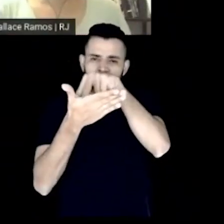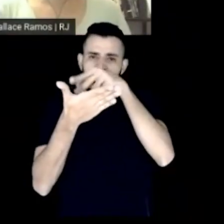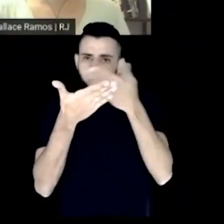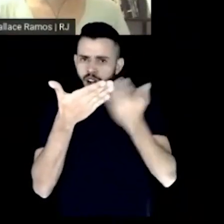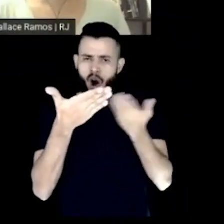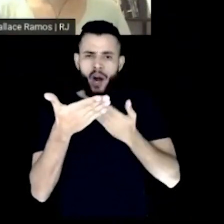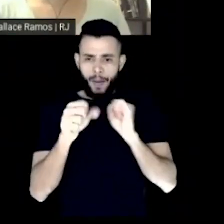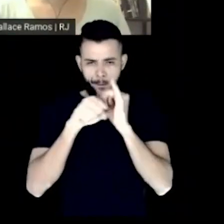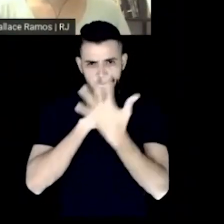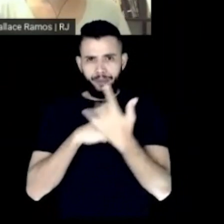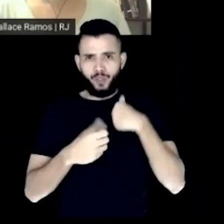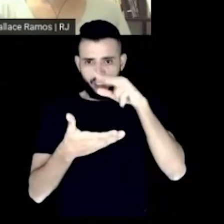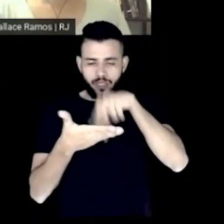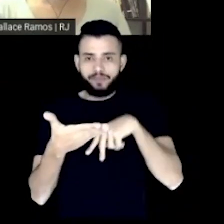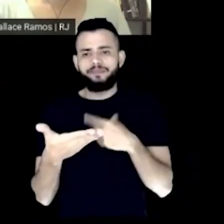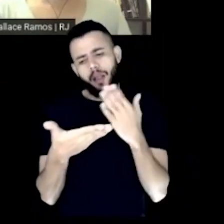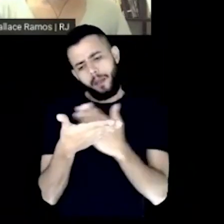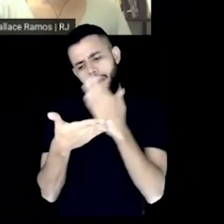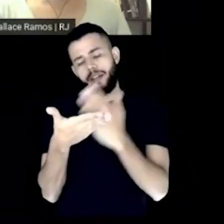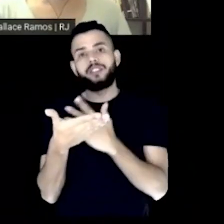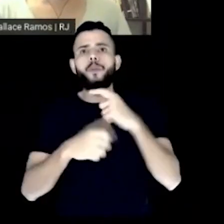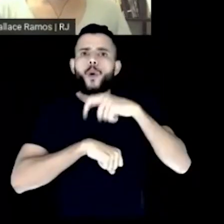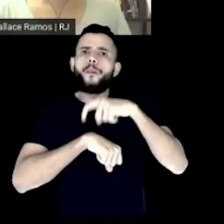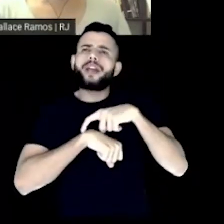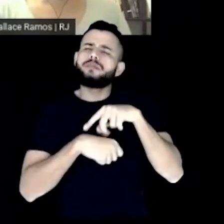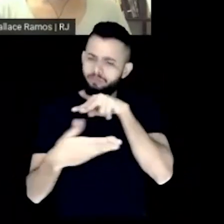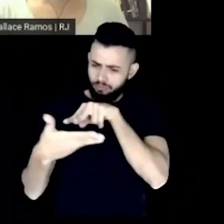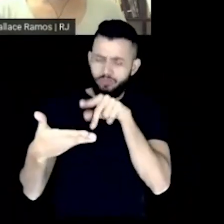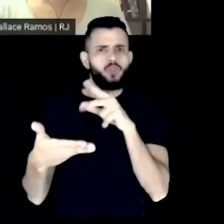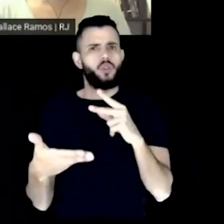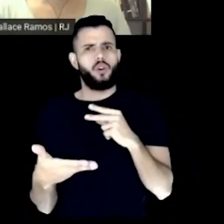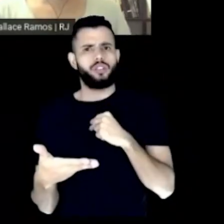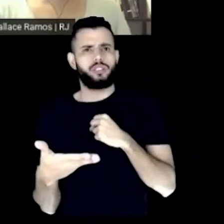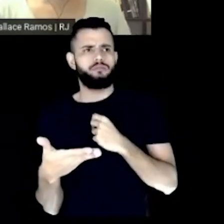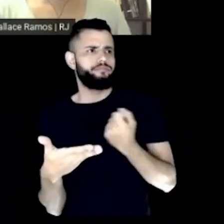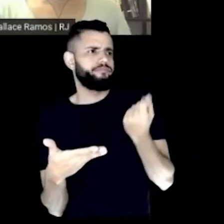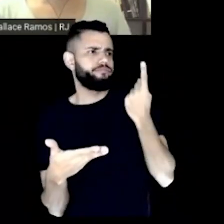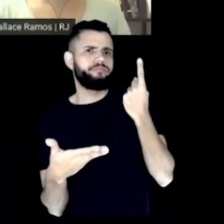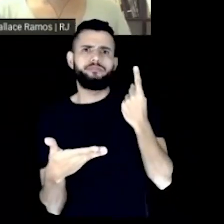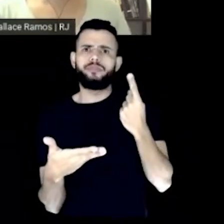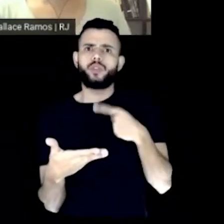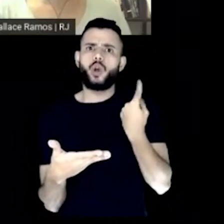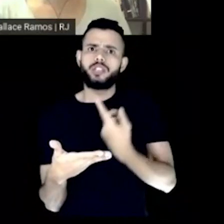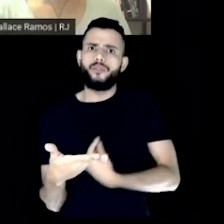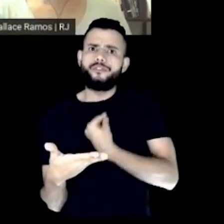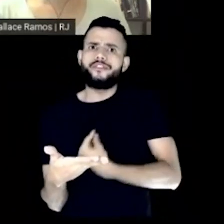livro agora, durante a pandemia. E eu li o livro e tinha uns momentos que eu parava e falava assim, não, mas espera